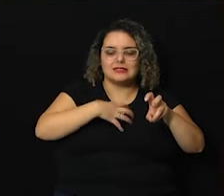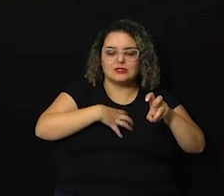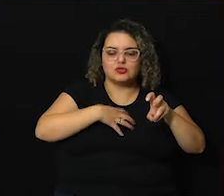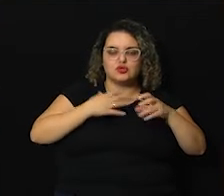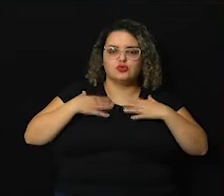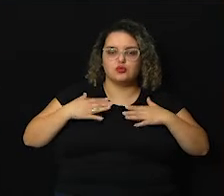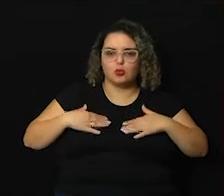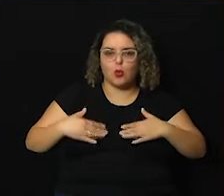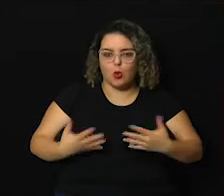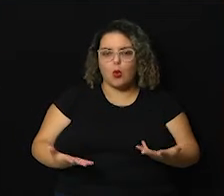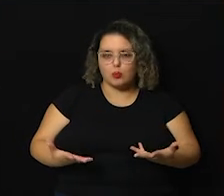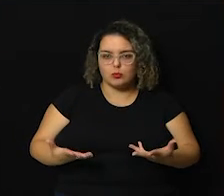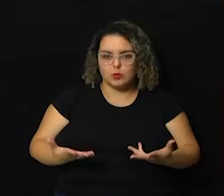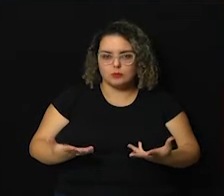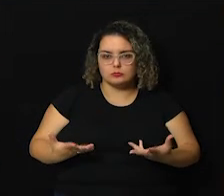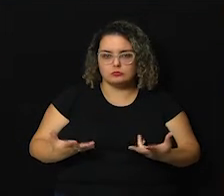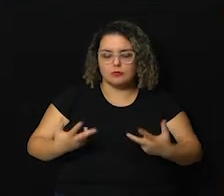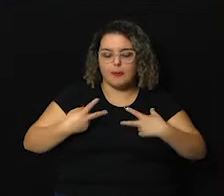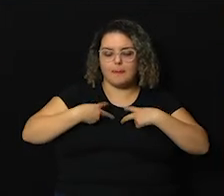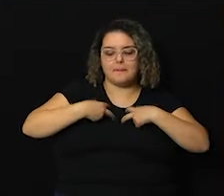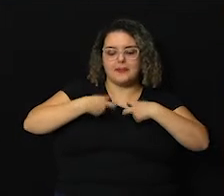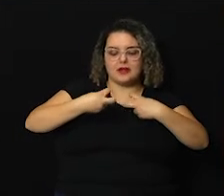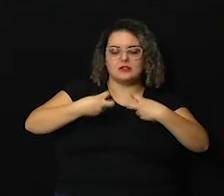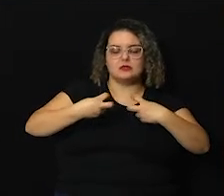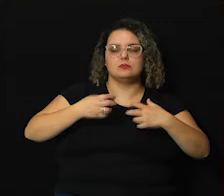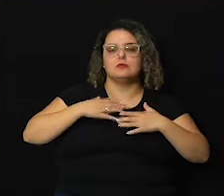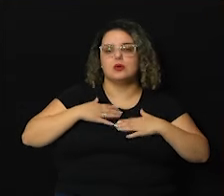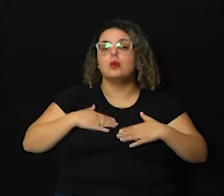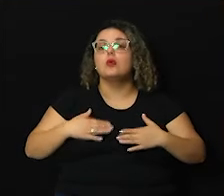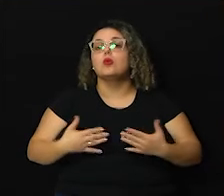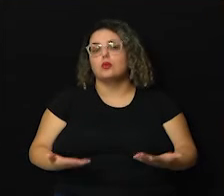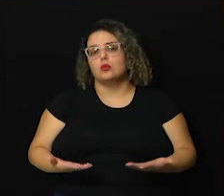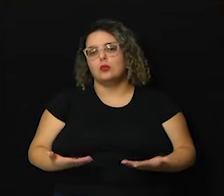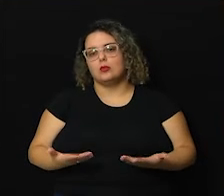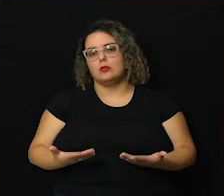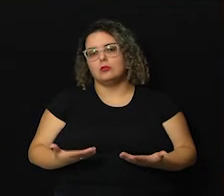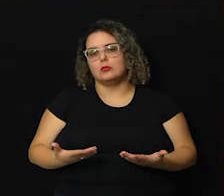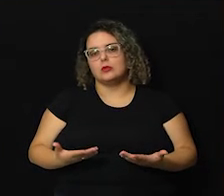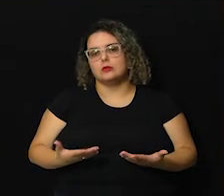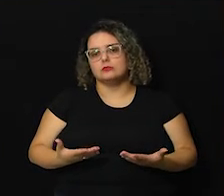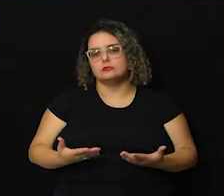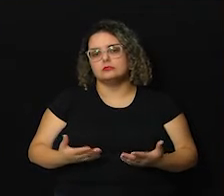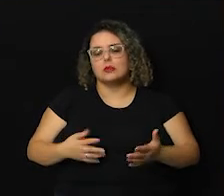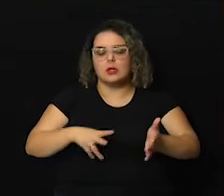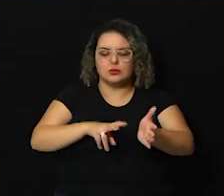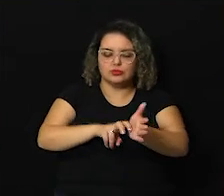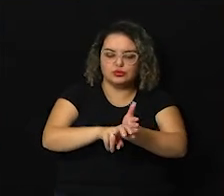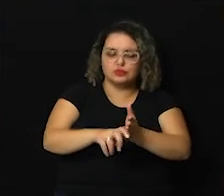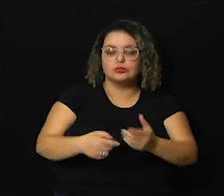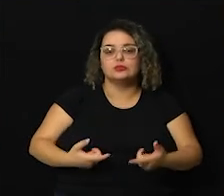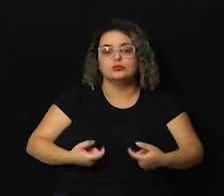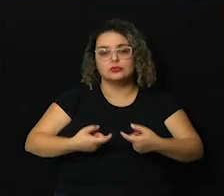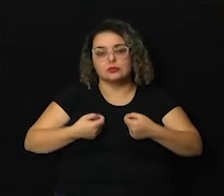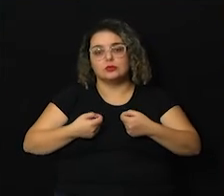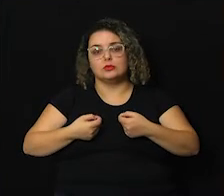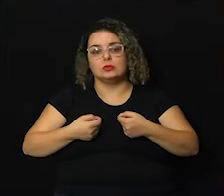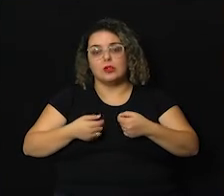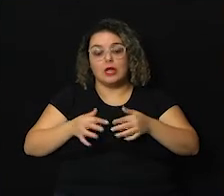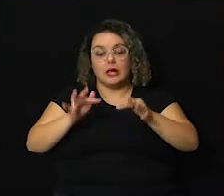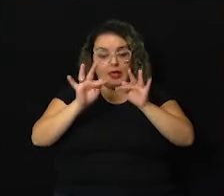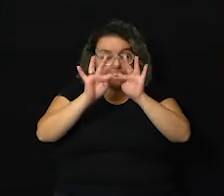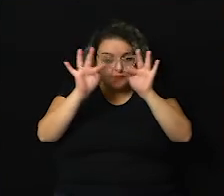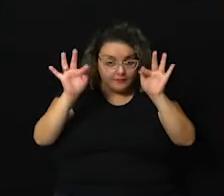provavelmente ele teria a melhor sorte em qualquer situação de câncer, de diagnóstico de câncer. Felizmente, eu